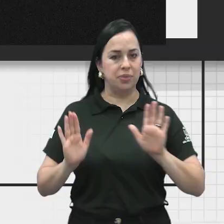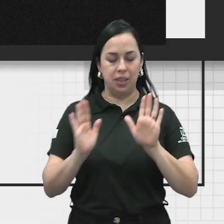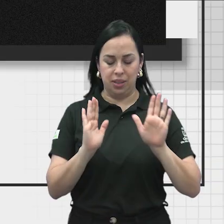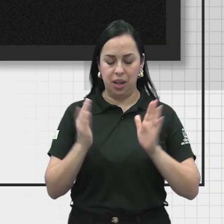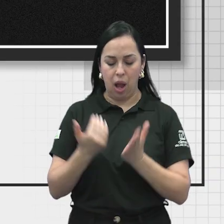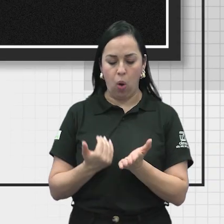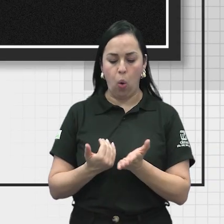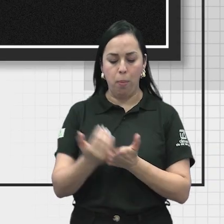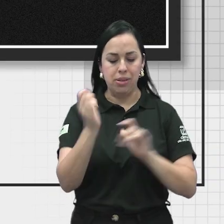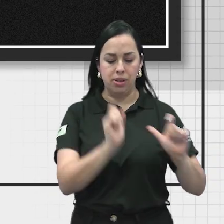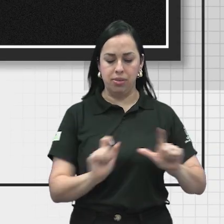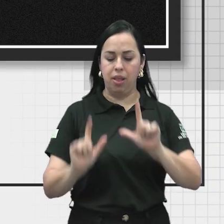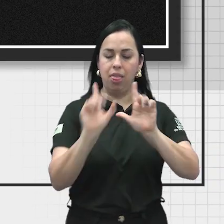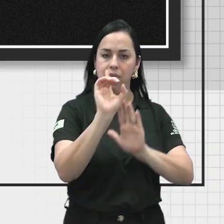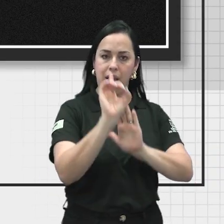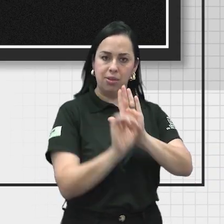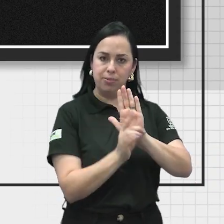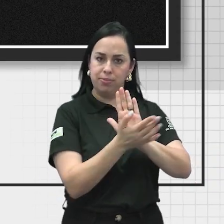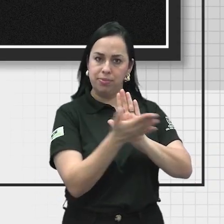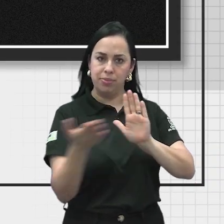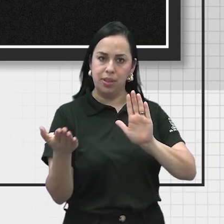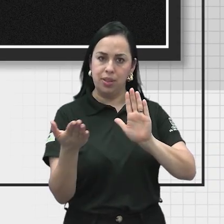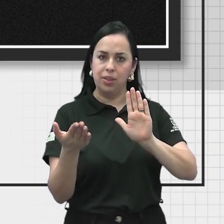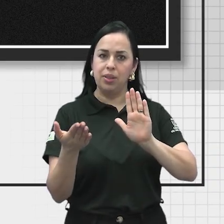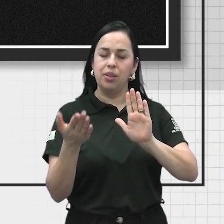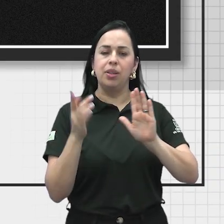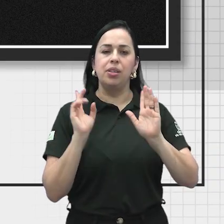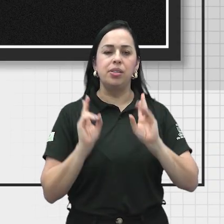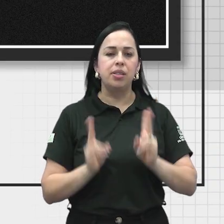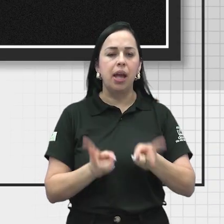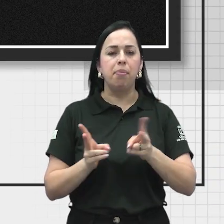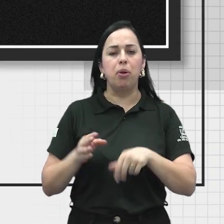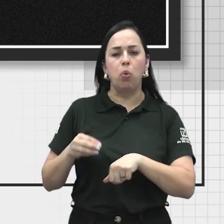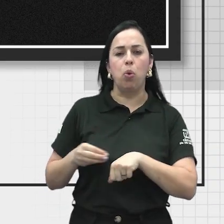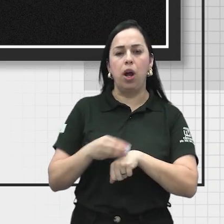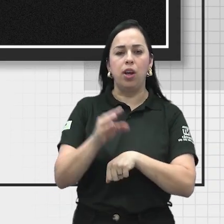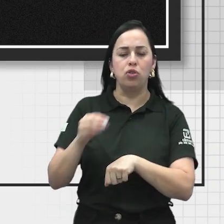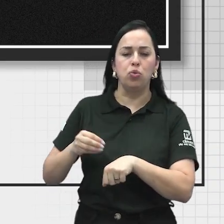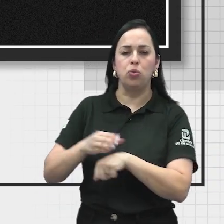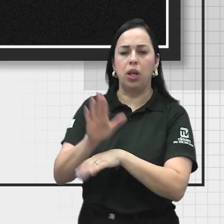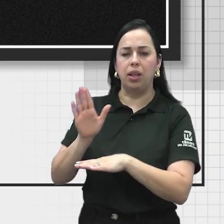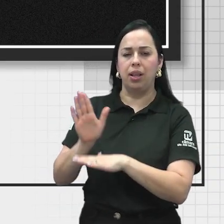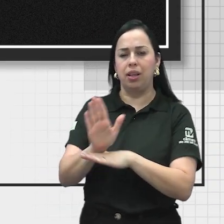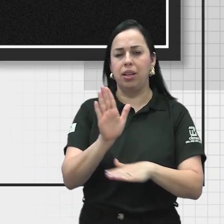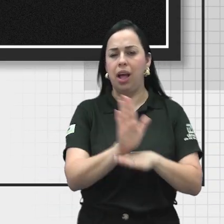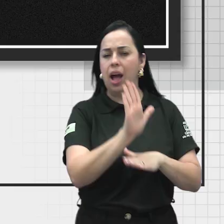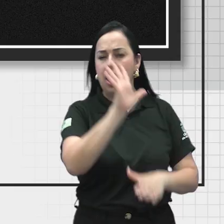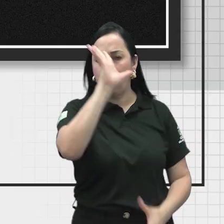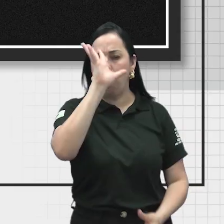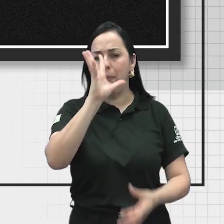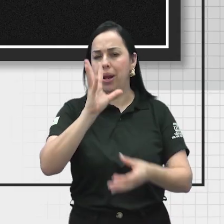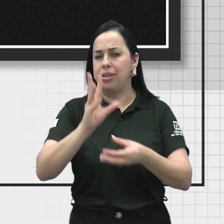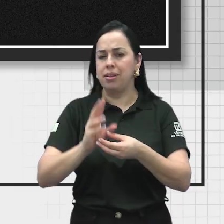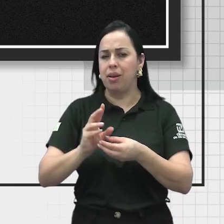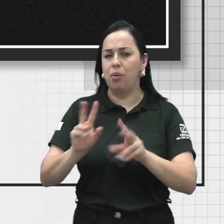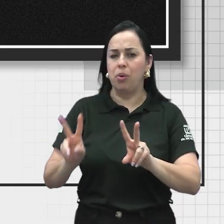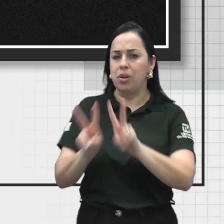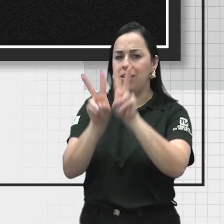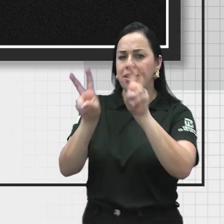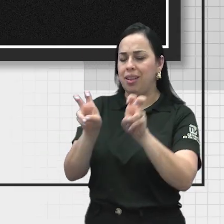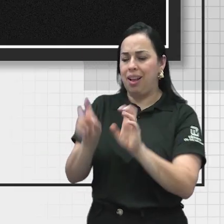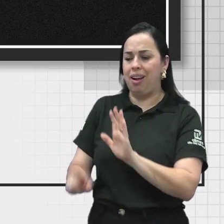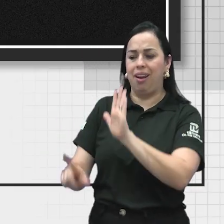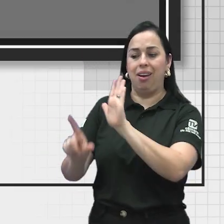Oi, tá começando mais um Seu Direito, o nosso encontro semanal para te ajudar aí a entender o que diz a